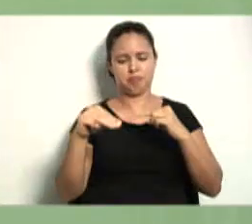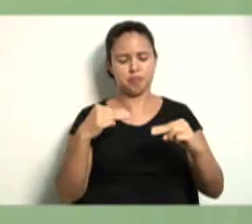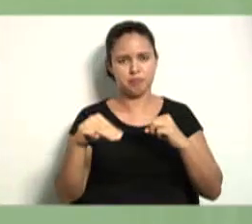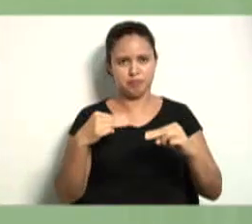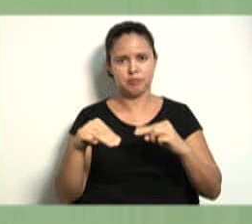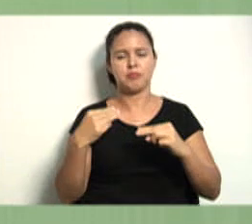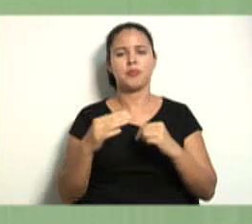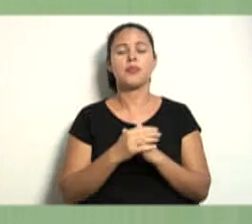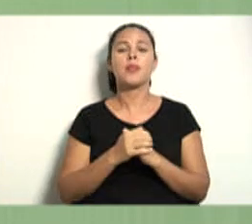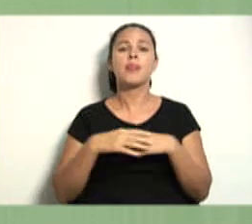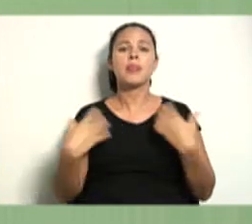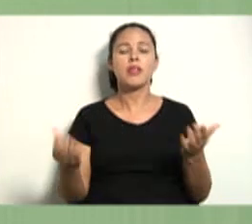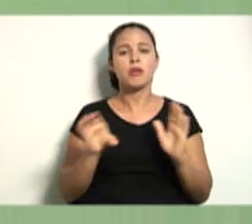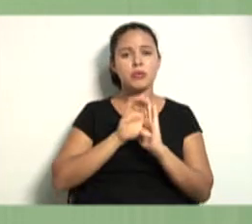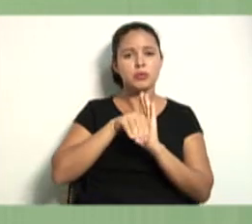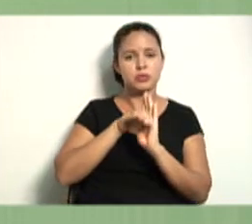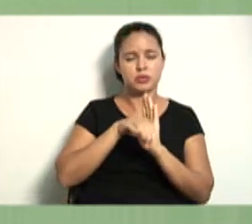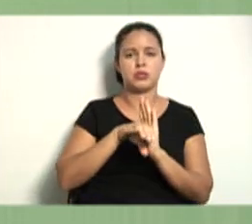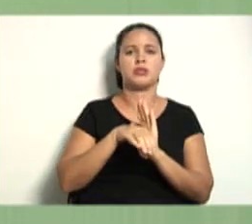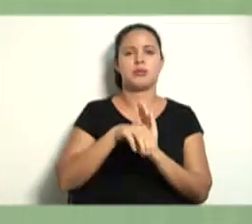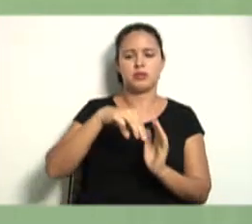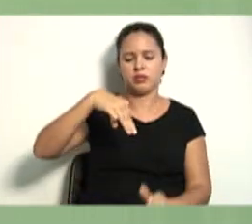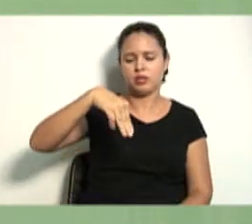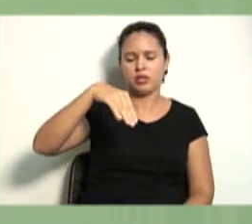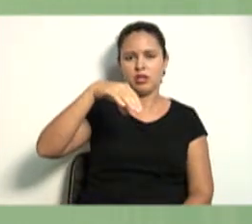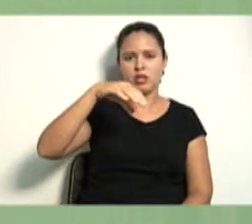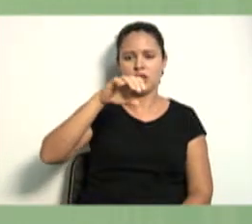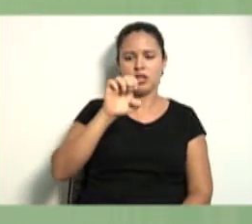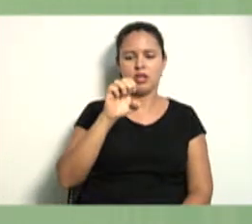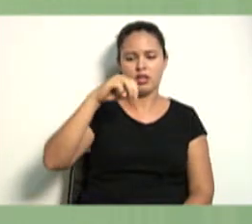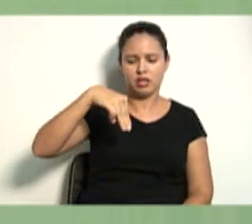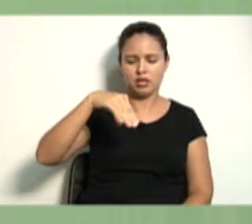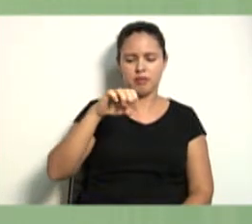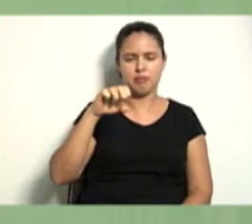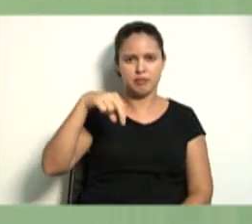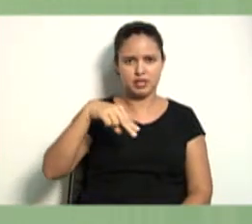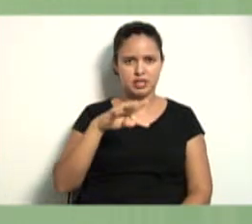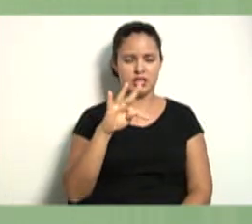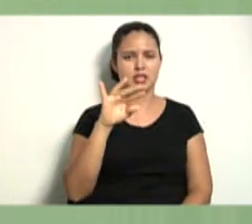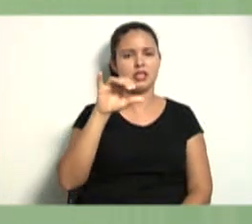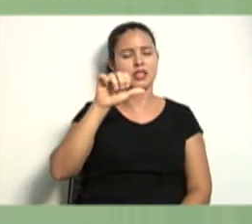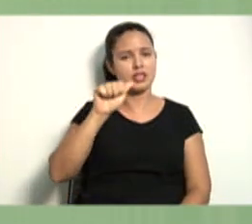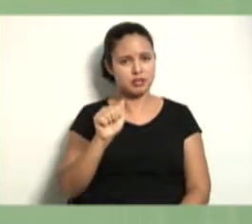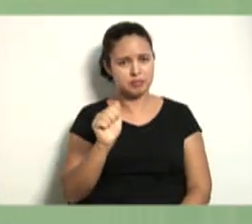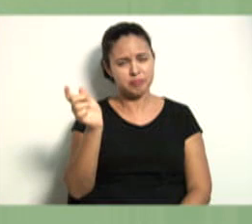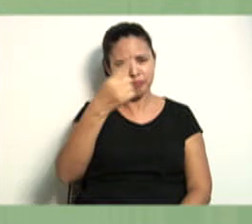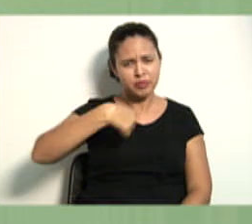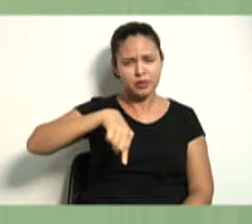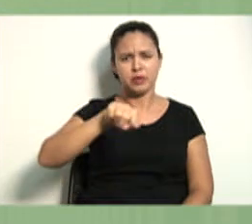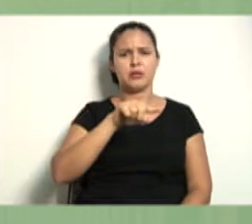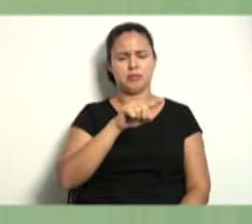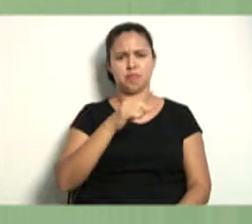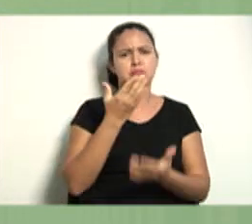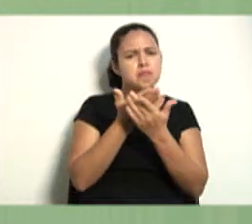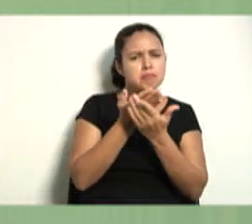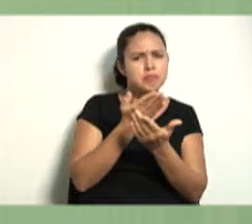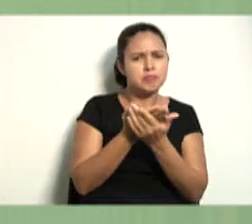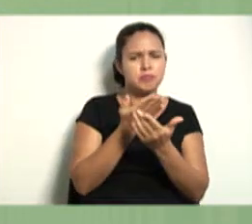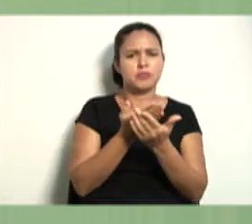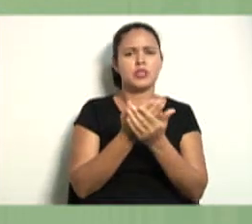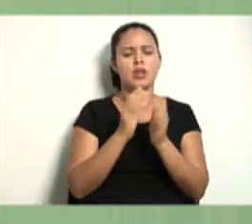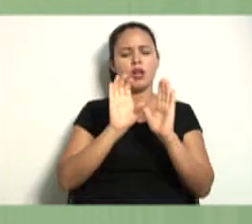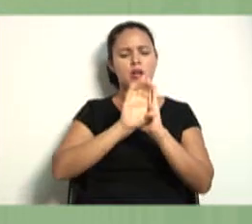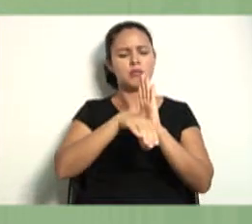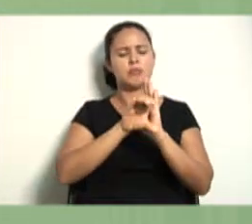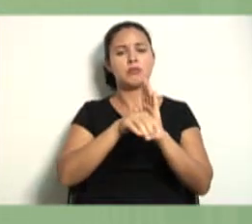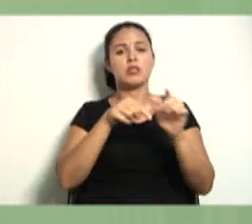O conceito, a nossa ementa, em especial, nós vamos trabalhar o conceito clássico de trabalho, como